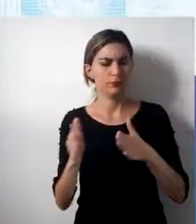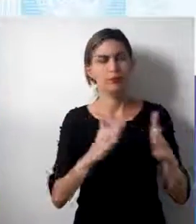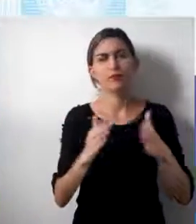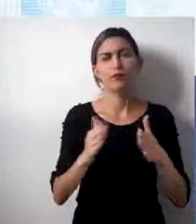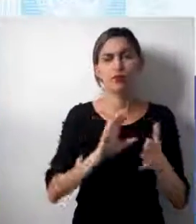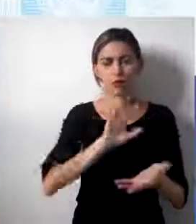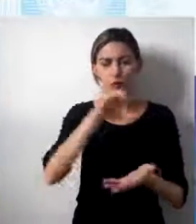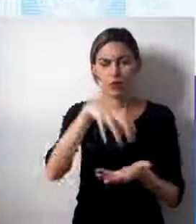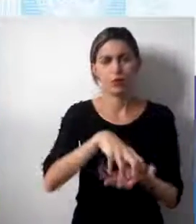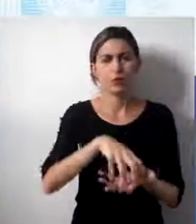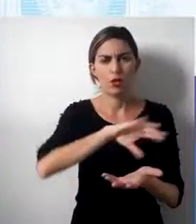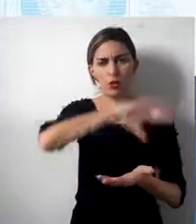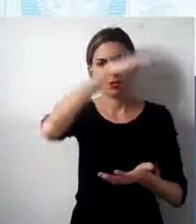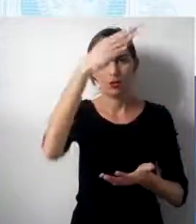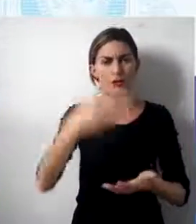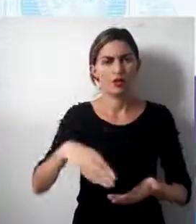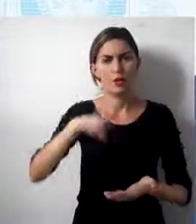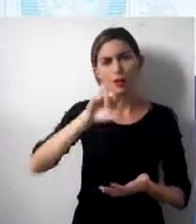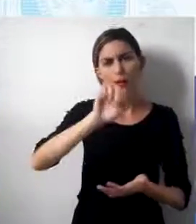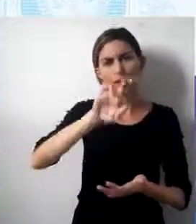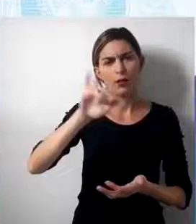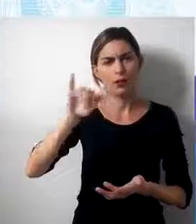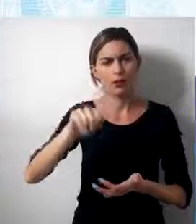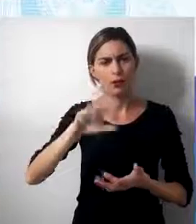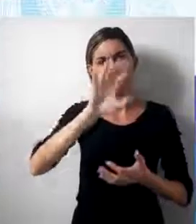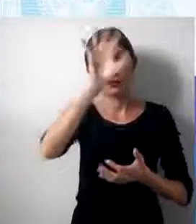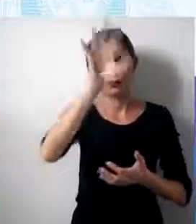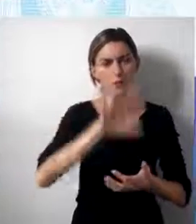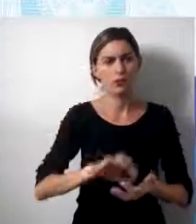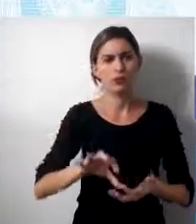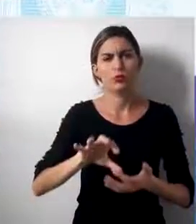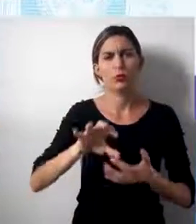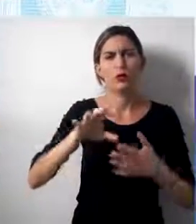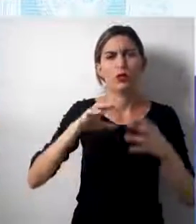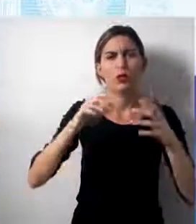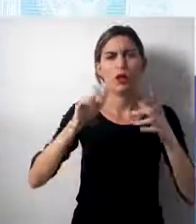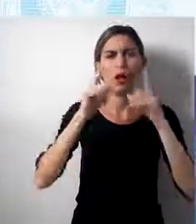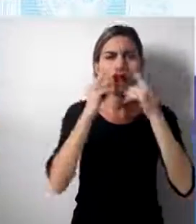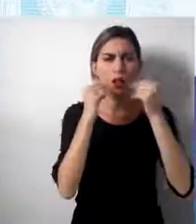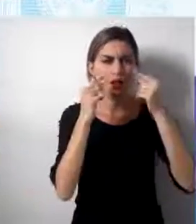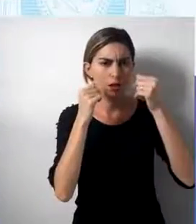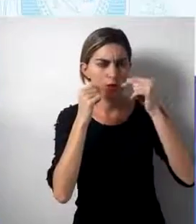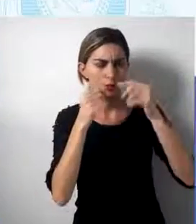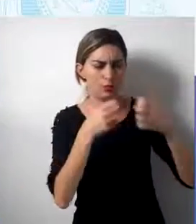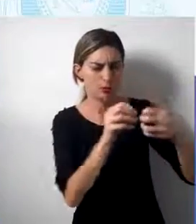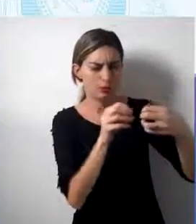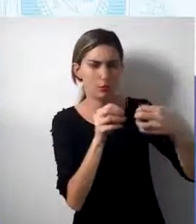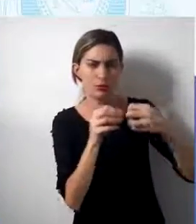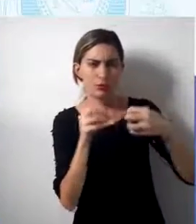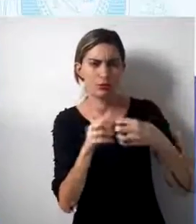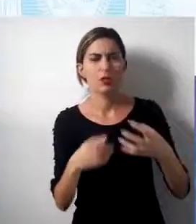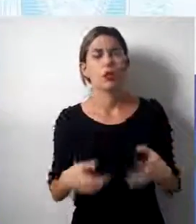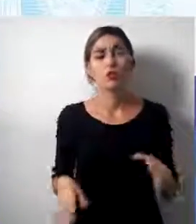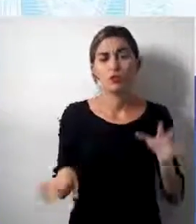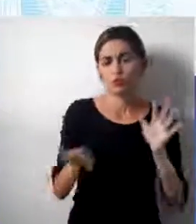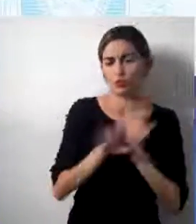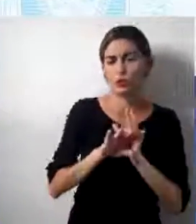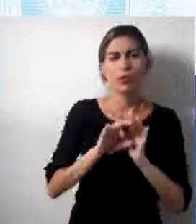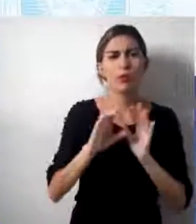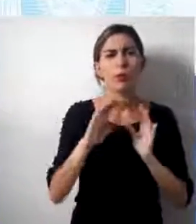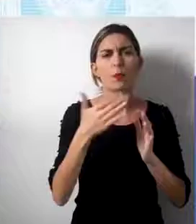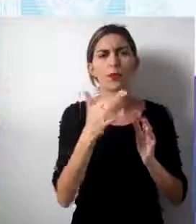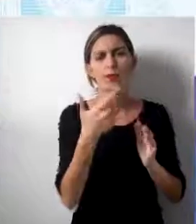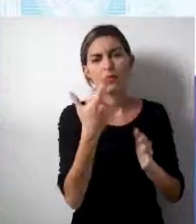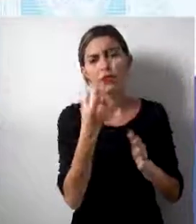período. Se localizava na Serra da Barriga, na região onde está ali o território de Alagoas, e chegou a